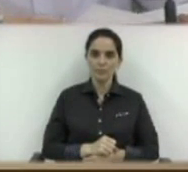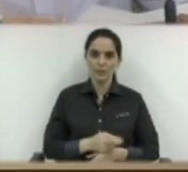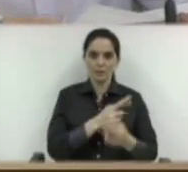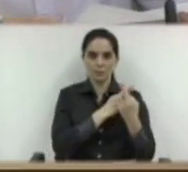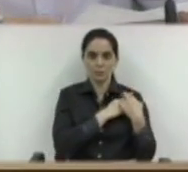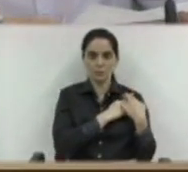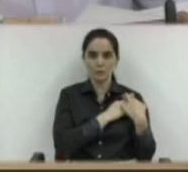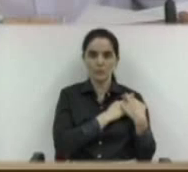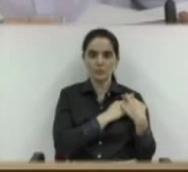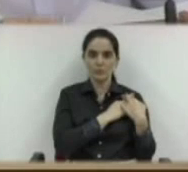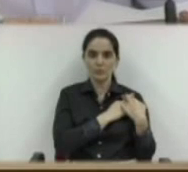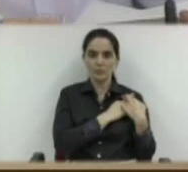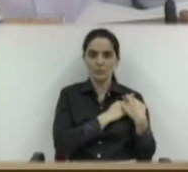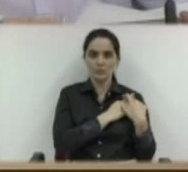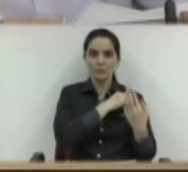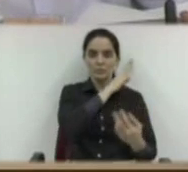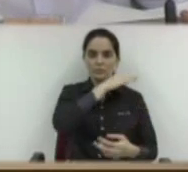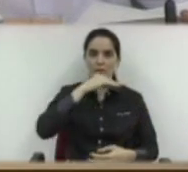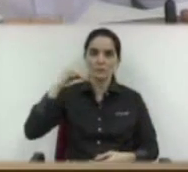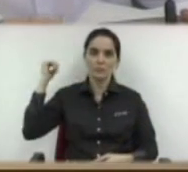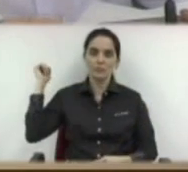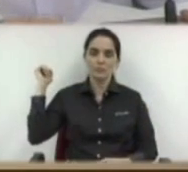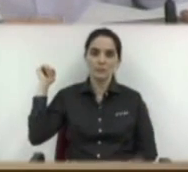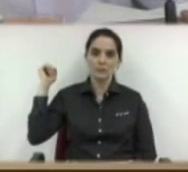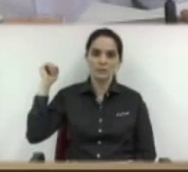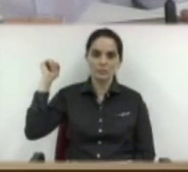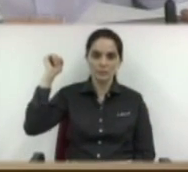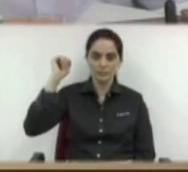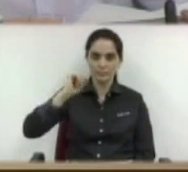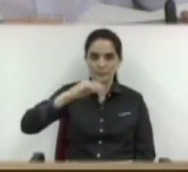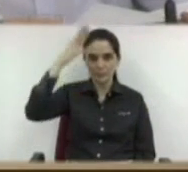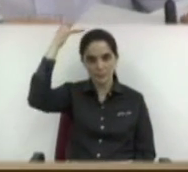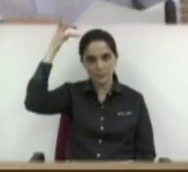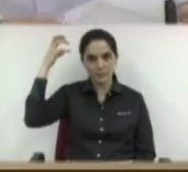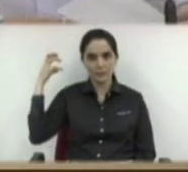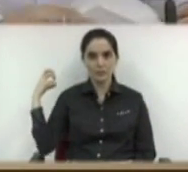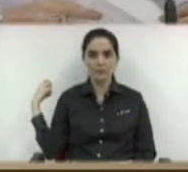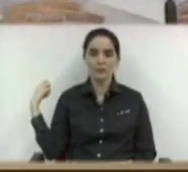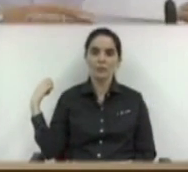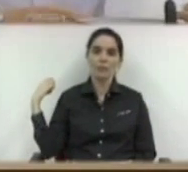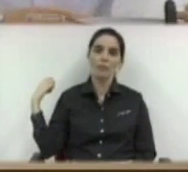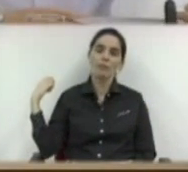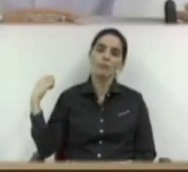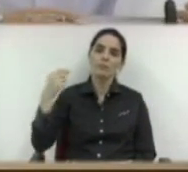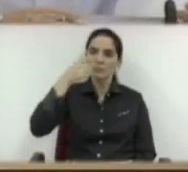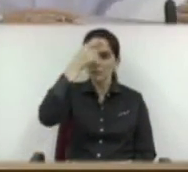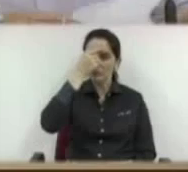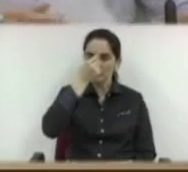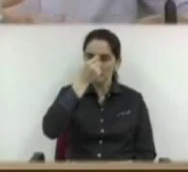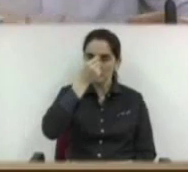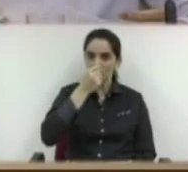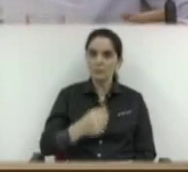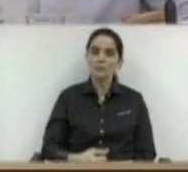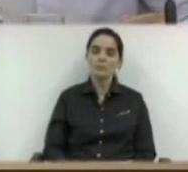Autores, vereadores Aloísio Marinho de Andrade, Lucinês Aparecida Bogo, Edivaldo Soares Antunes.